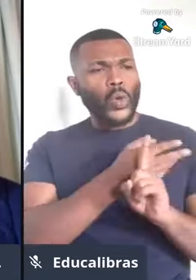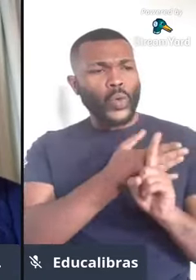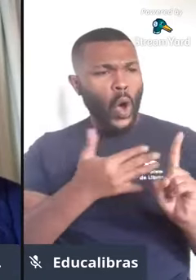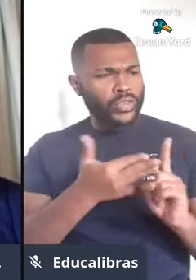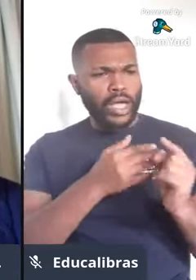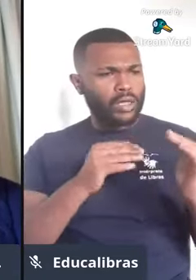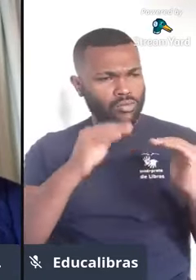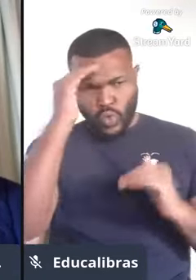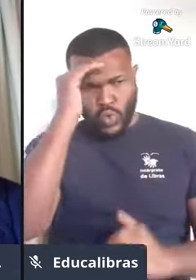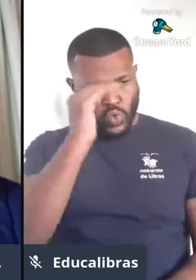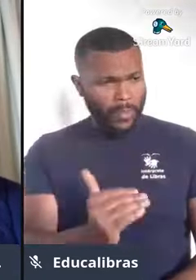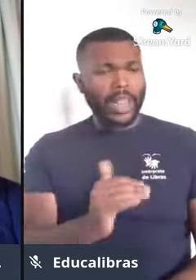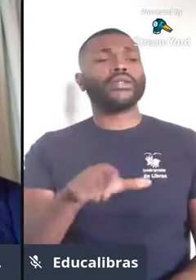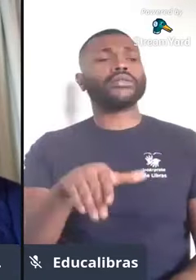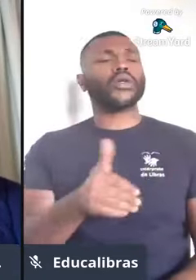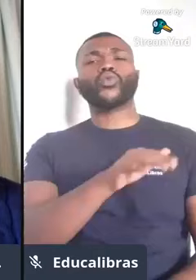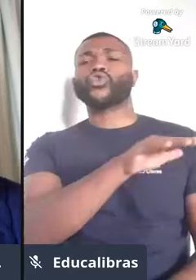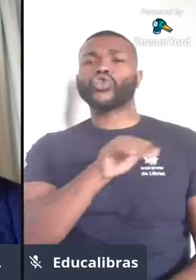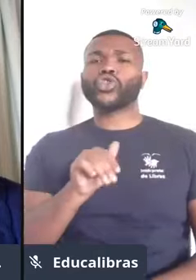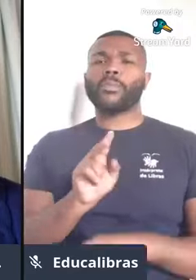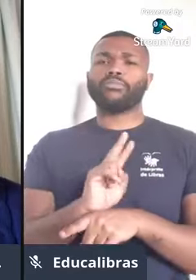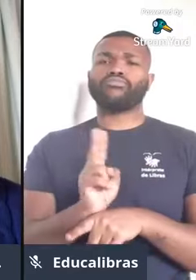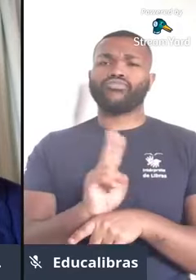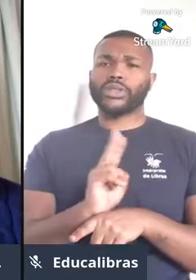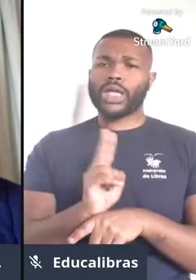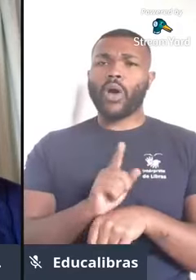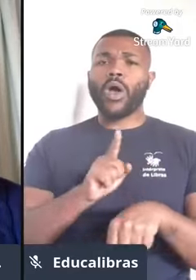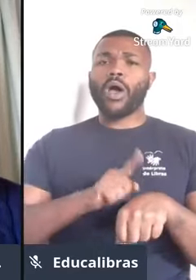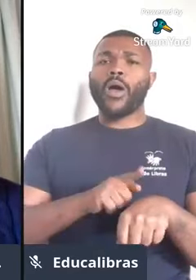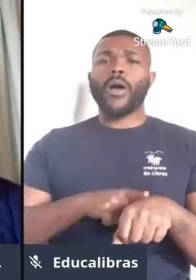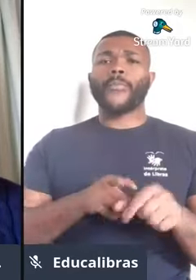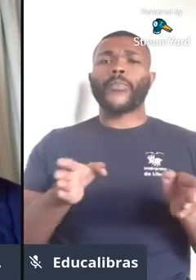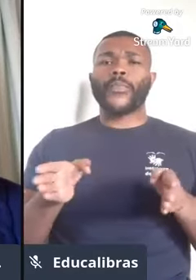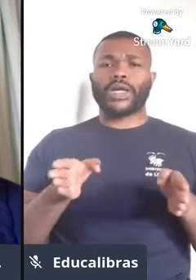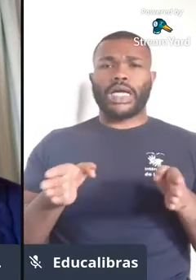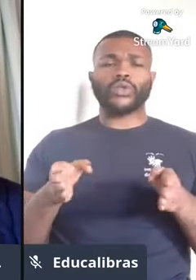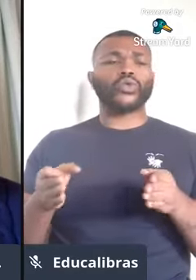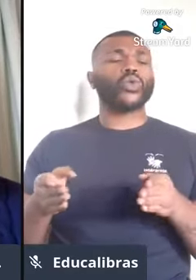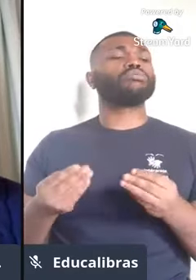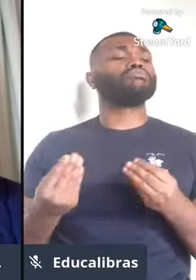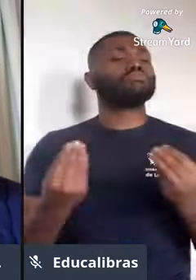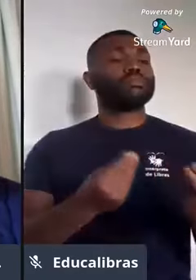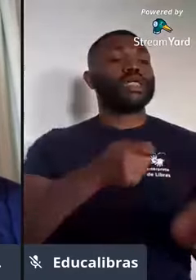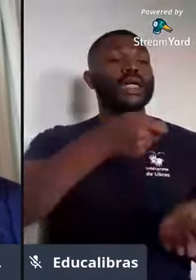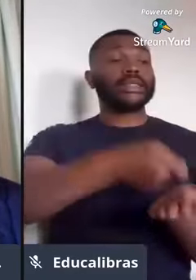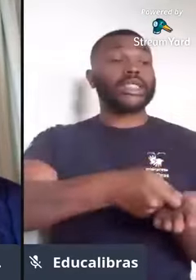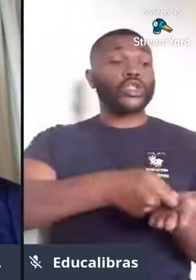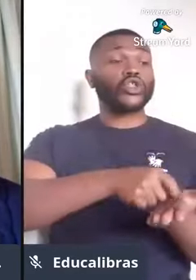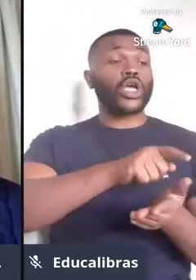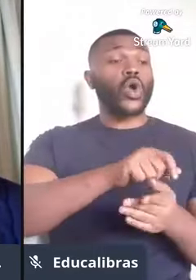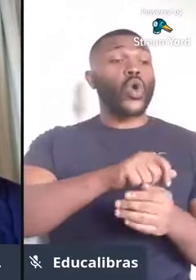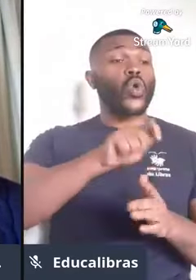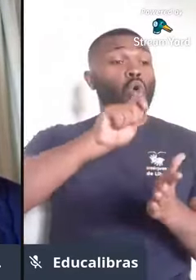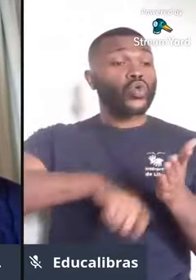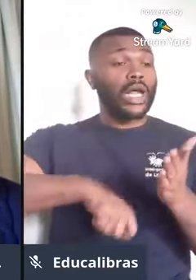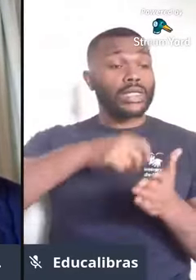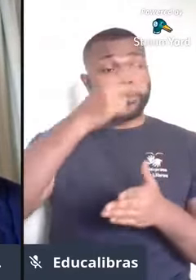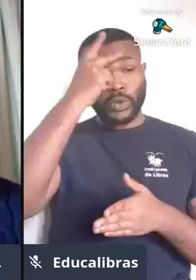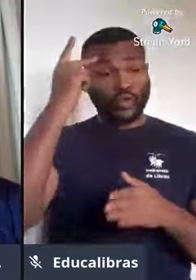para serem fiscalizadas e damos os prazos e exigimos que elas contratem as pessoas com deficiência ou reabilitadas.